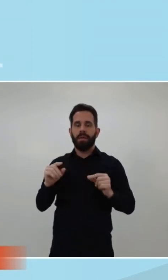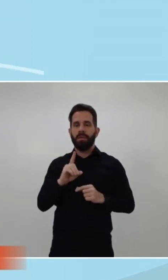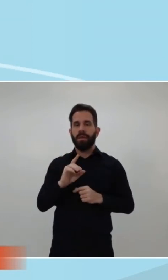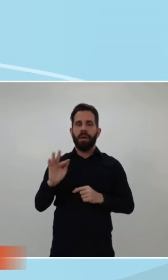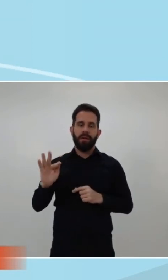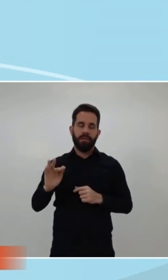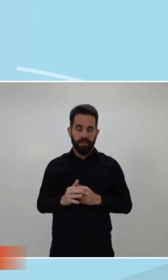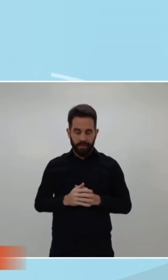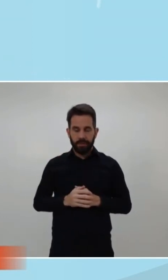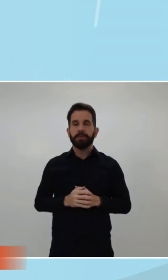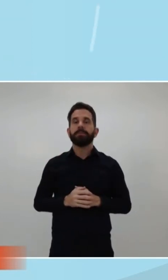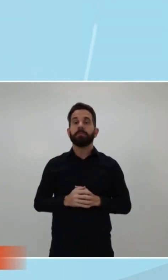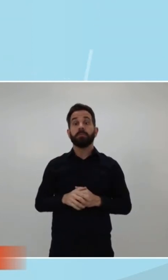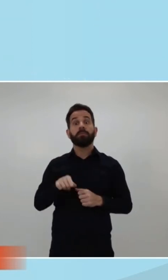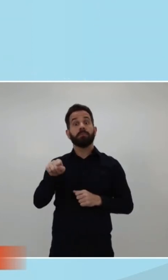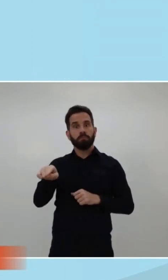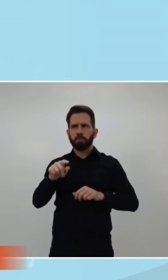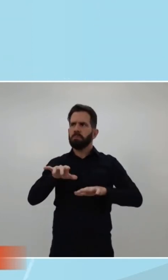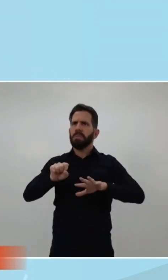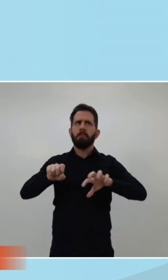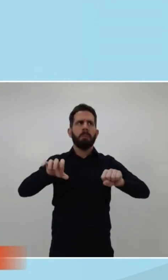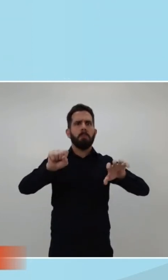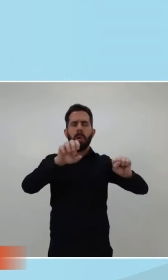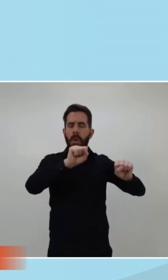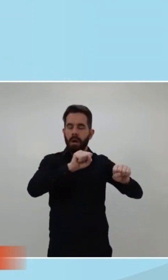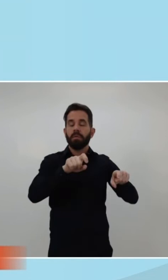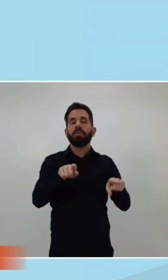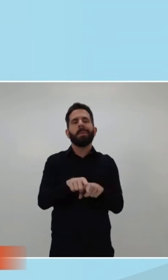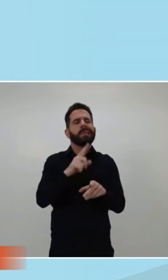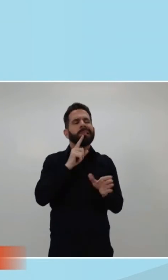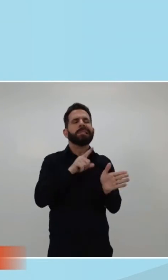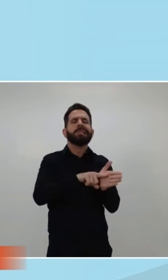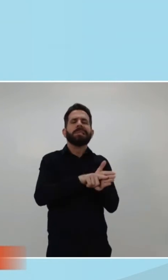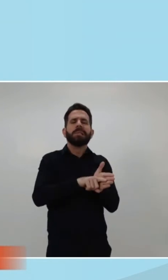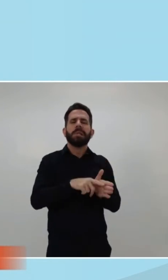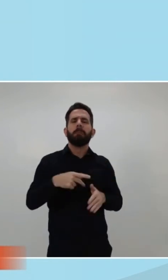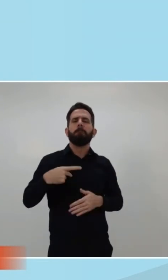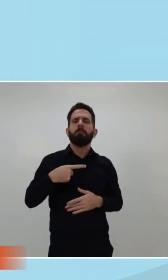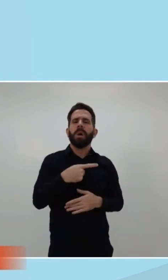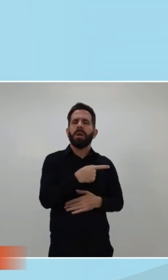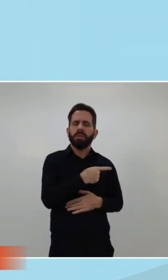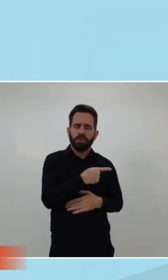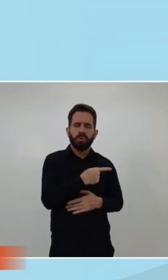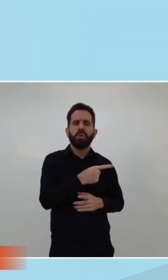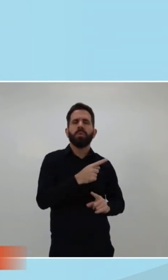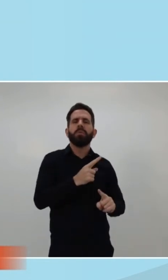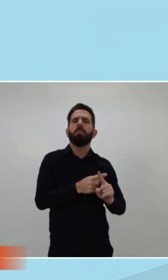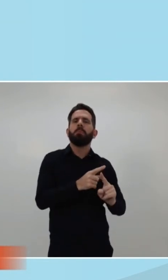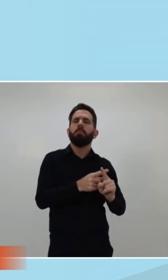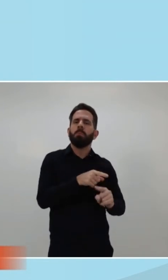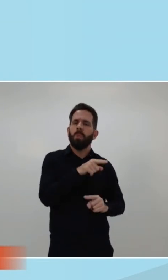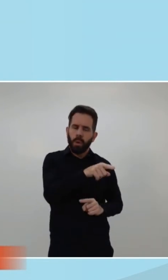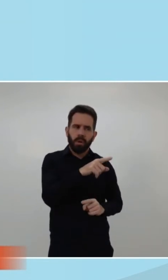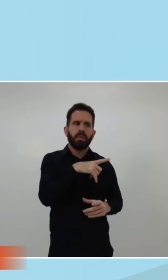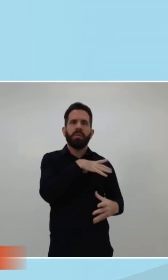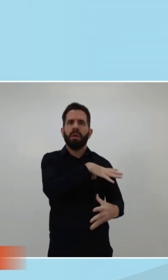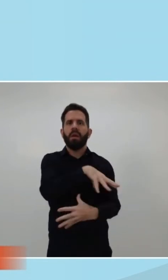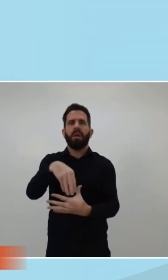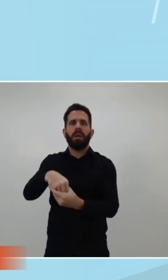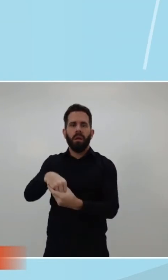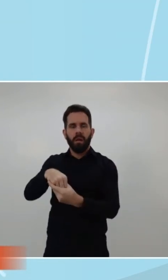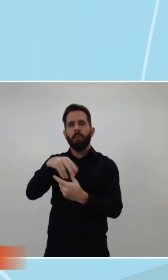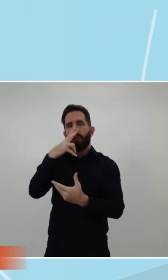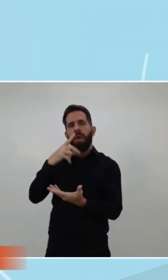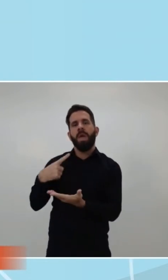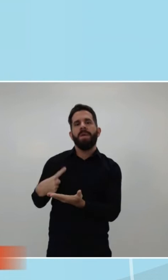a operação também está investigando pastores que são suspeitos de integrar esse esquema, como um pastor